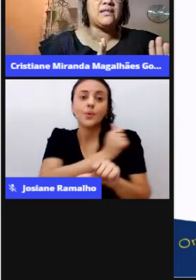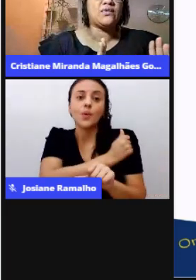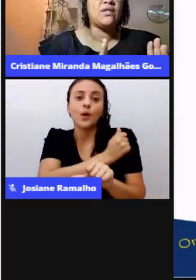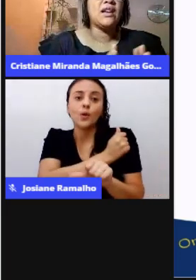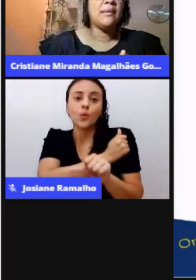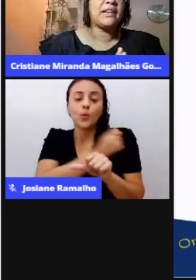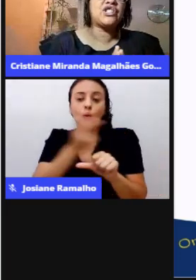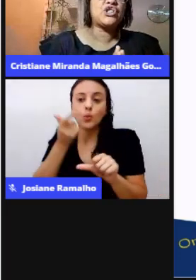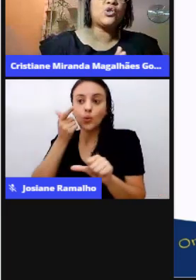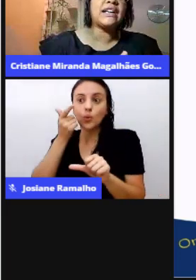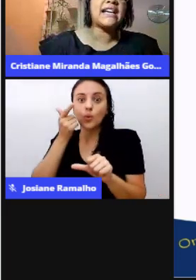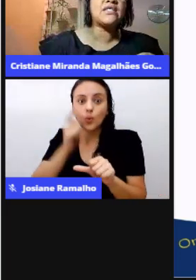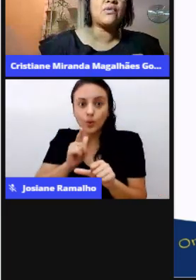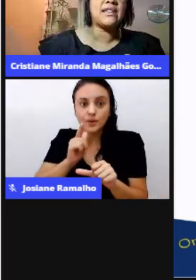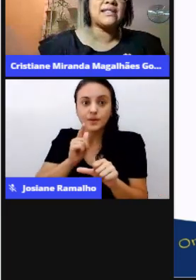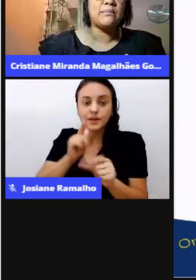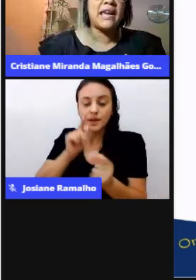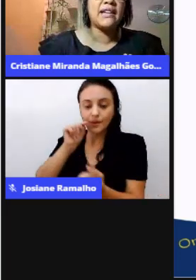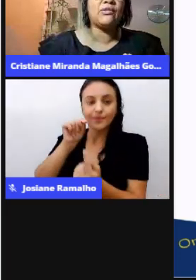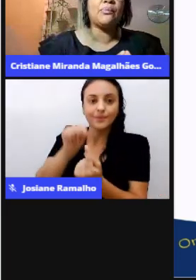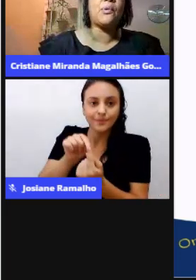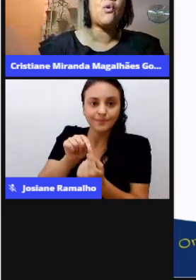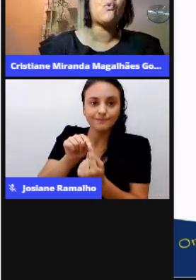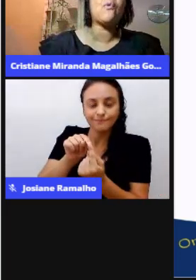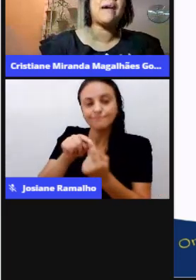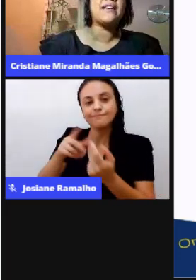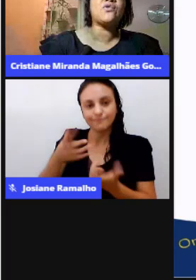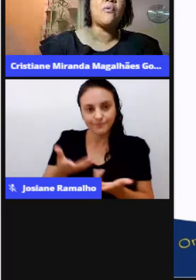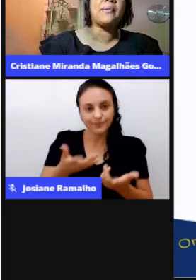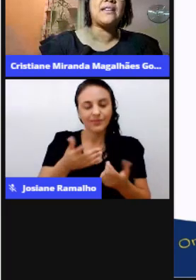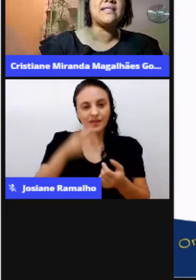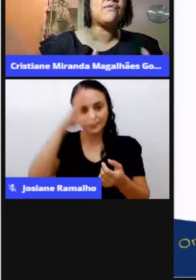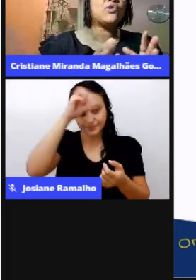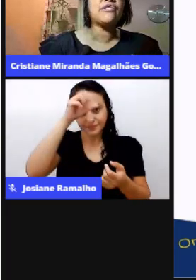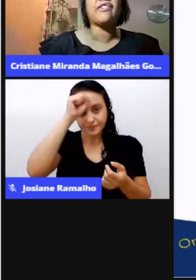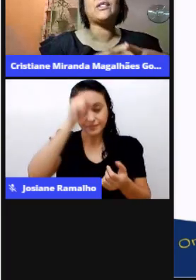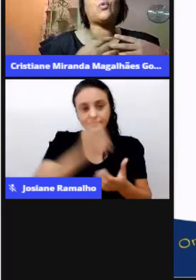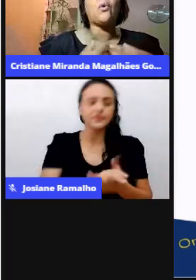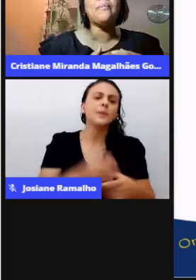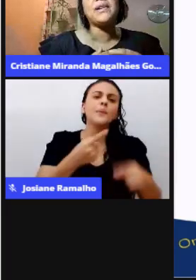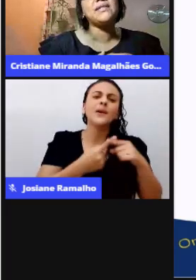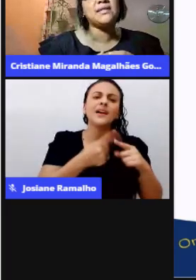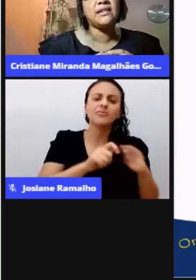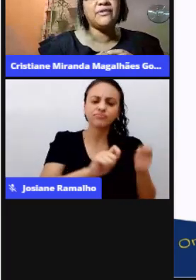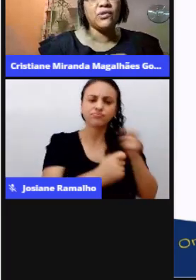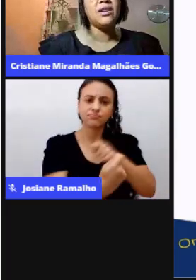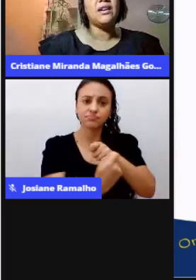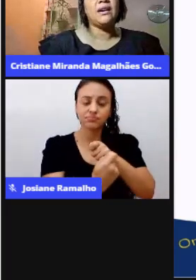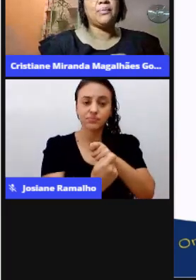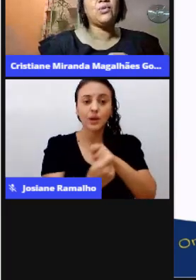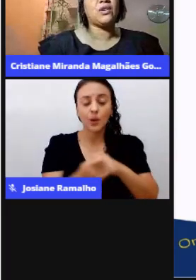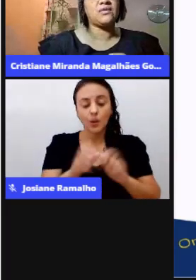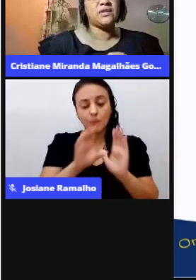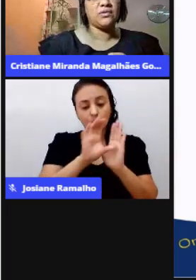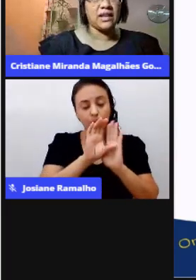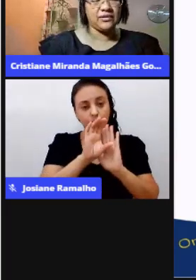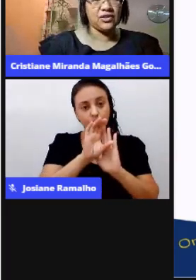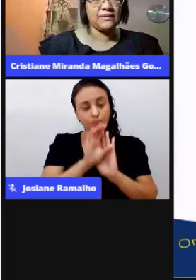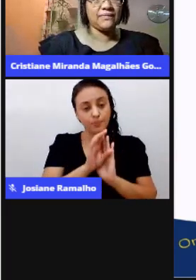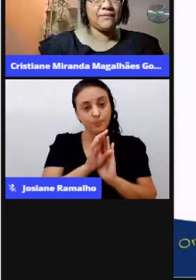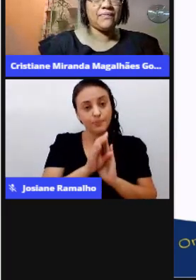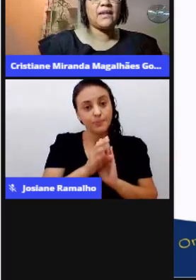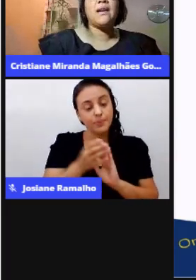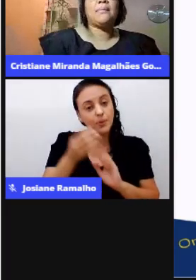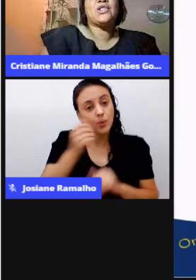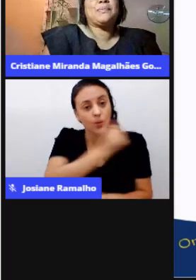tudo isso? Para a gente tornar esse conhecimento um pouco mais compreensível, de fato compreensível para o nosso